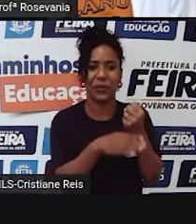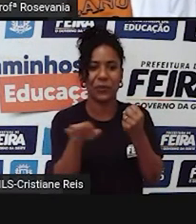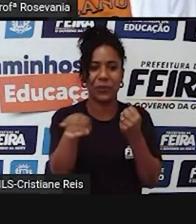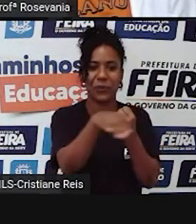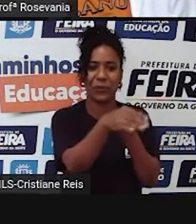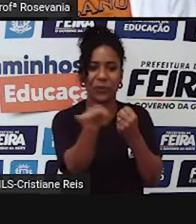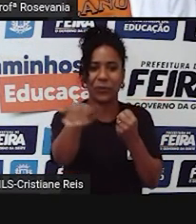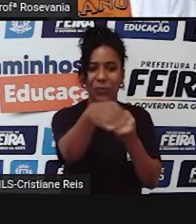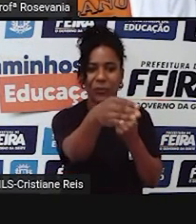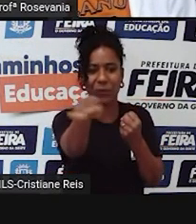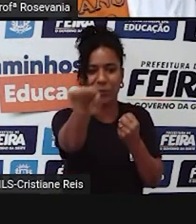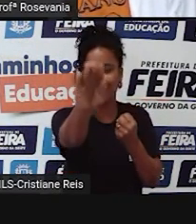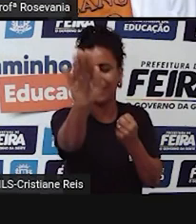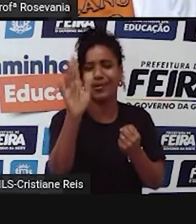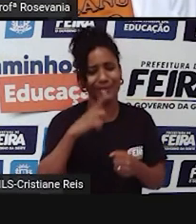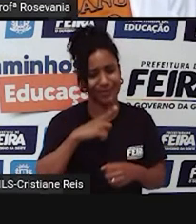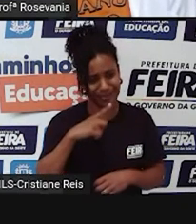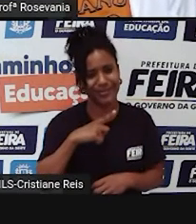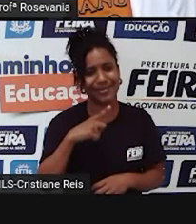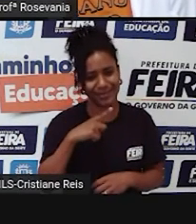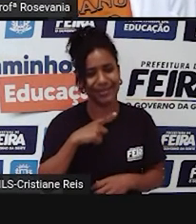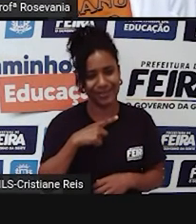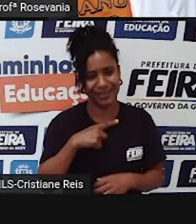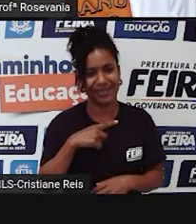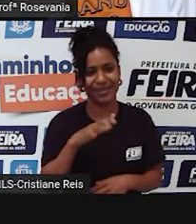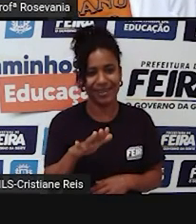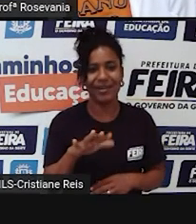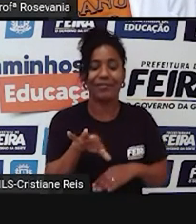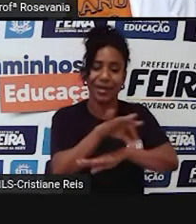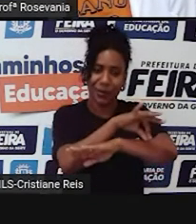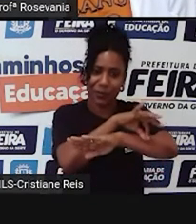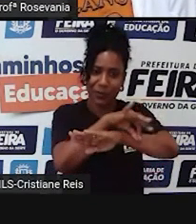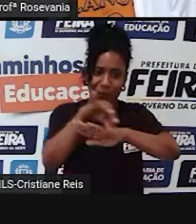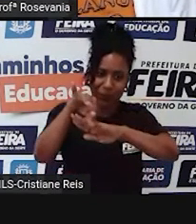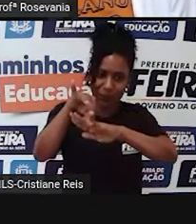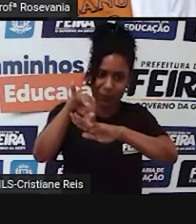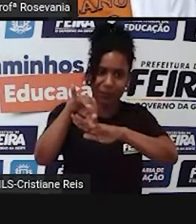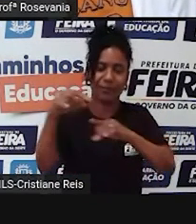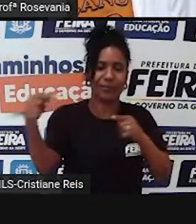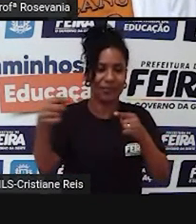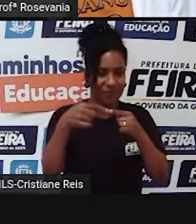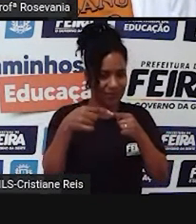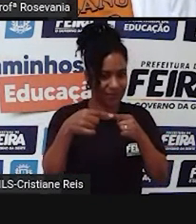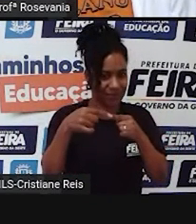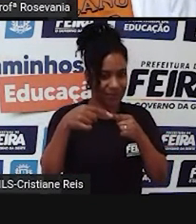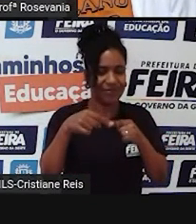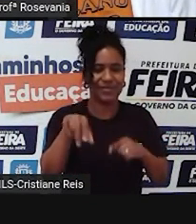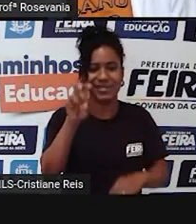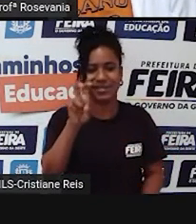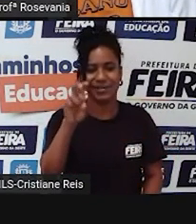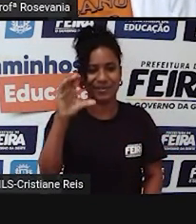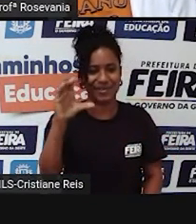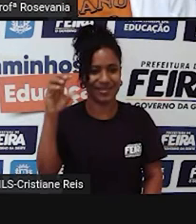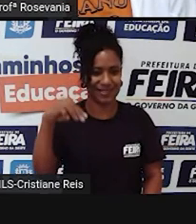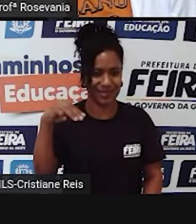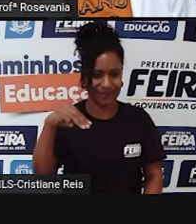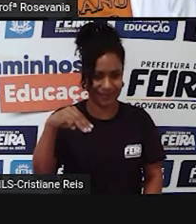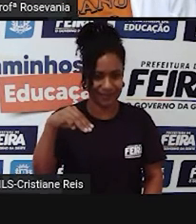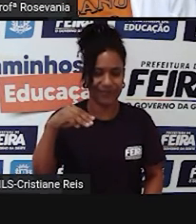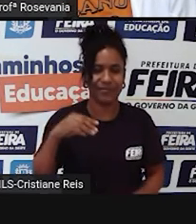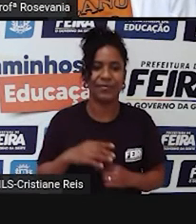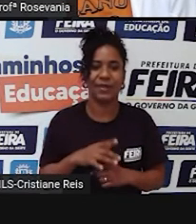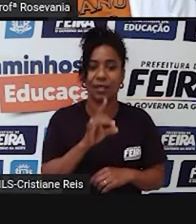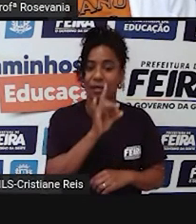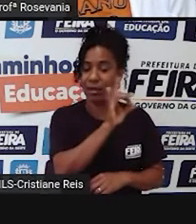curvas, de entrâncias e saliência lá na sua viagem, mas em linha reta, né? Aí você vai achar um determinado valor.